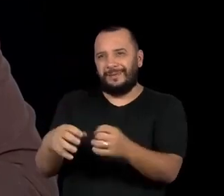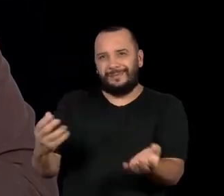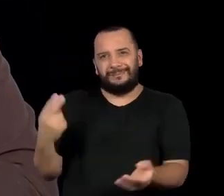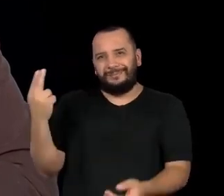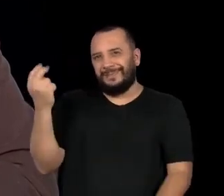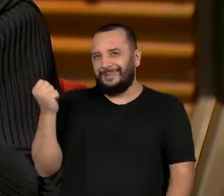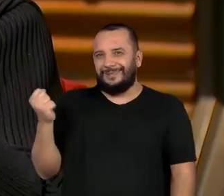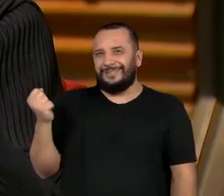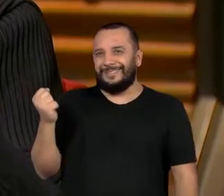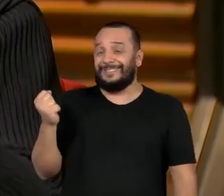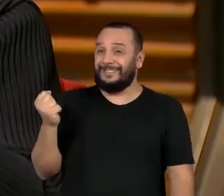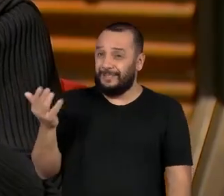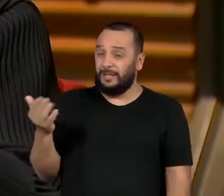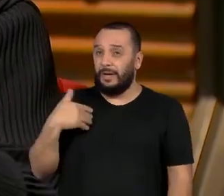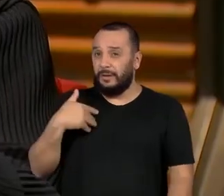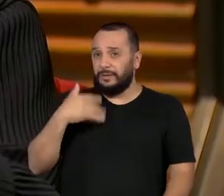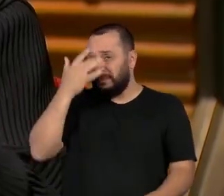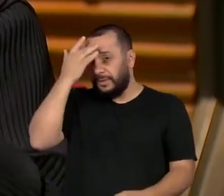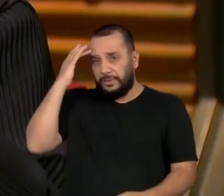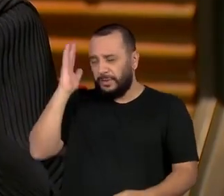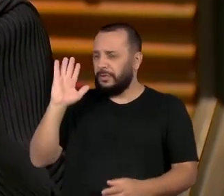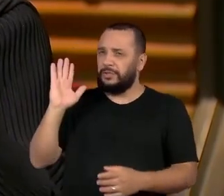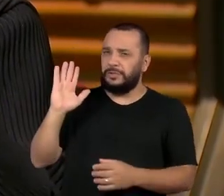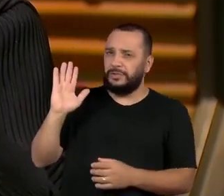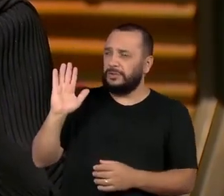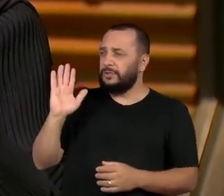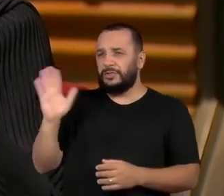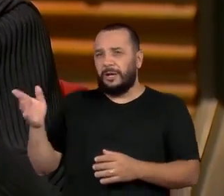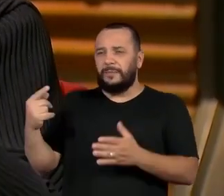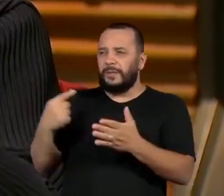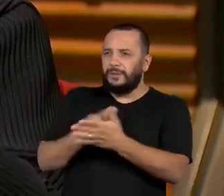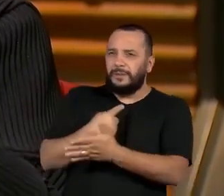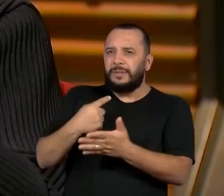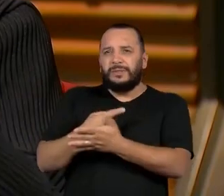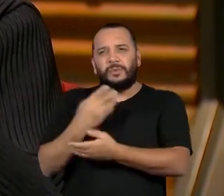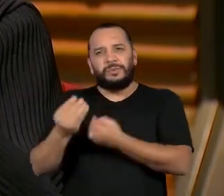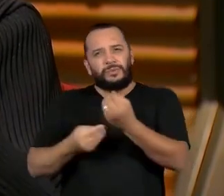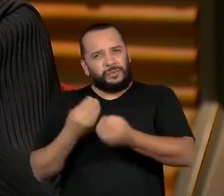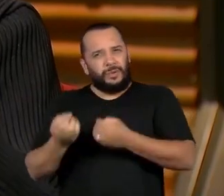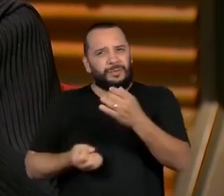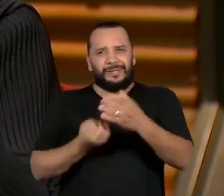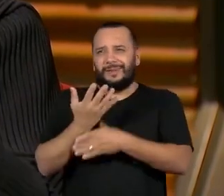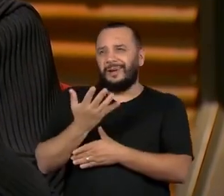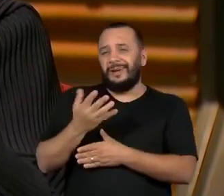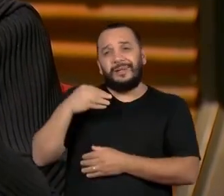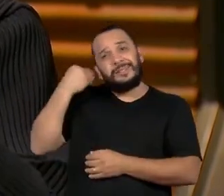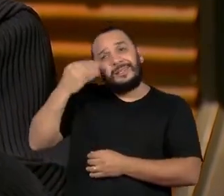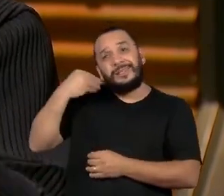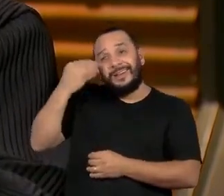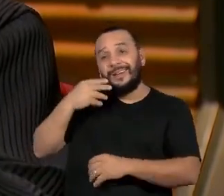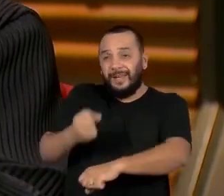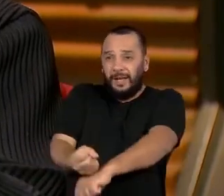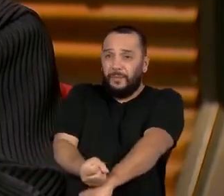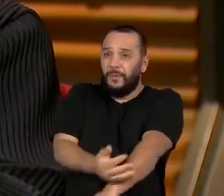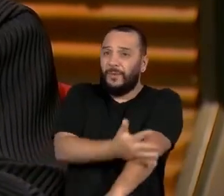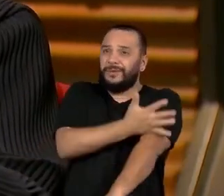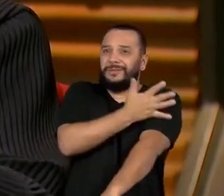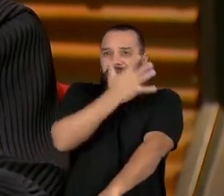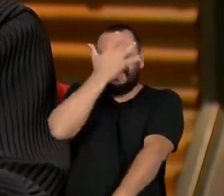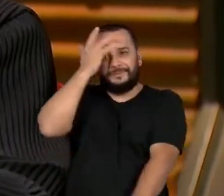mostra? É, e essas perguntas foram sendo desenvolvidas no processo da língua. E como criar, na realidade, experiências que emocionassem as